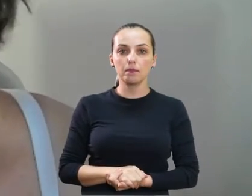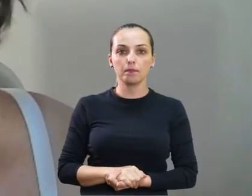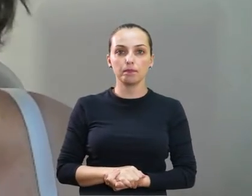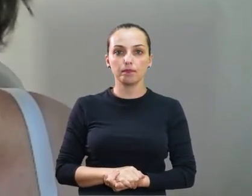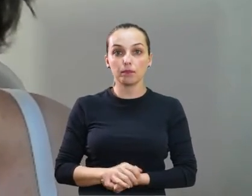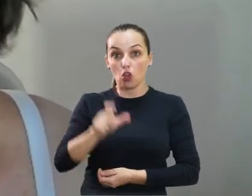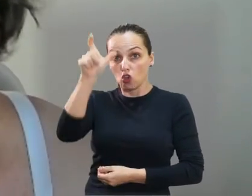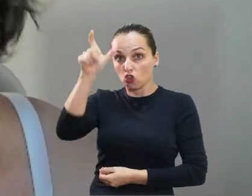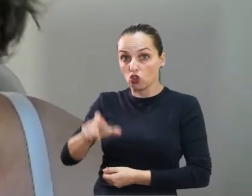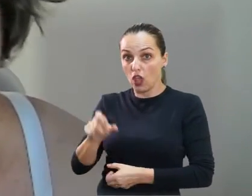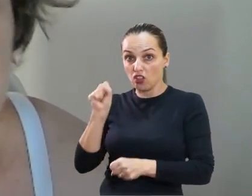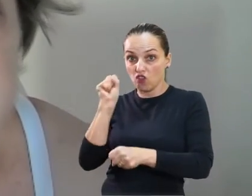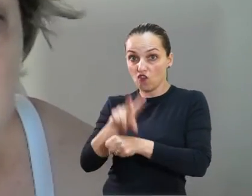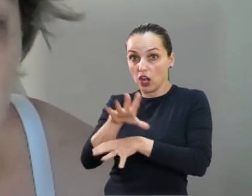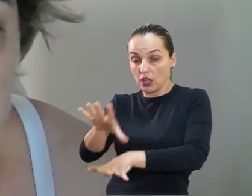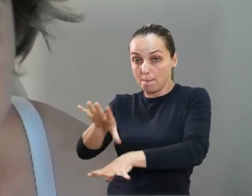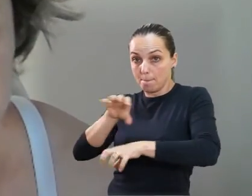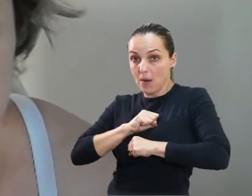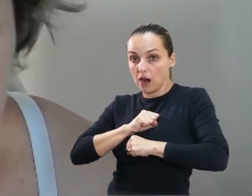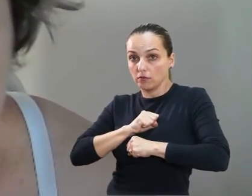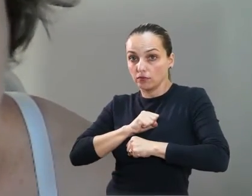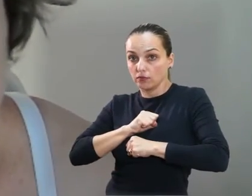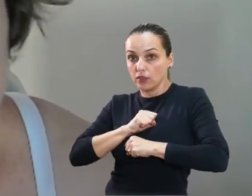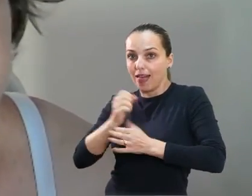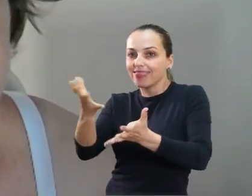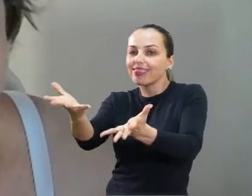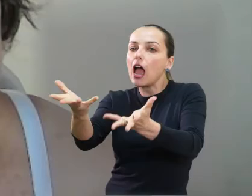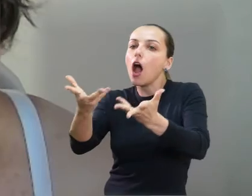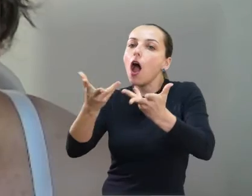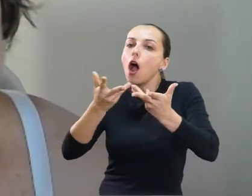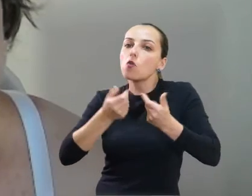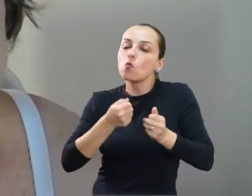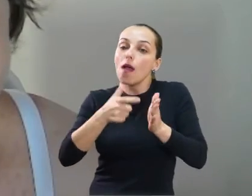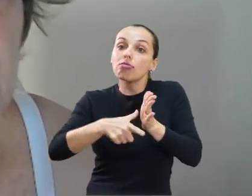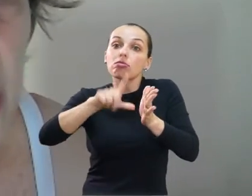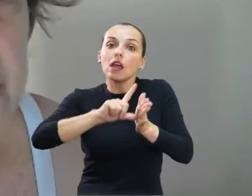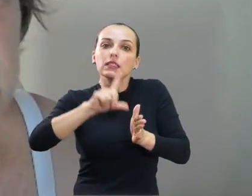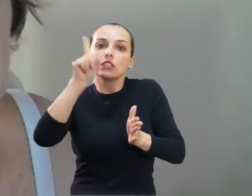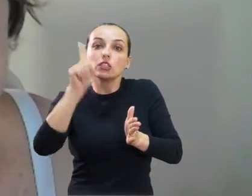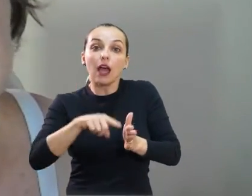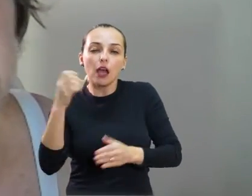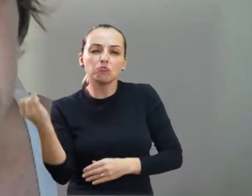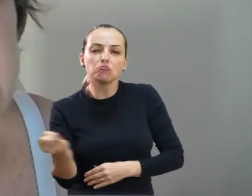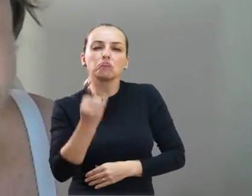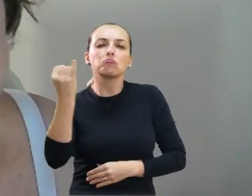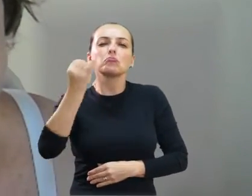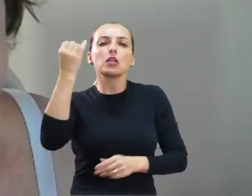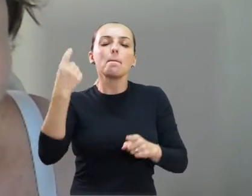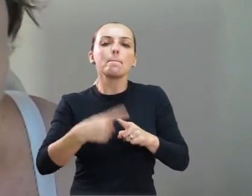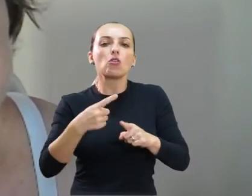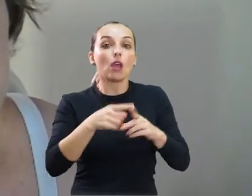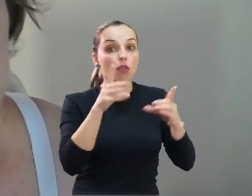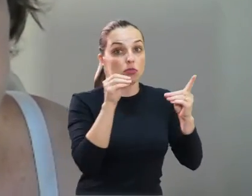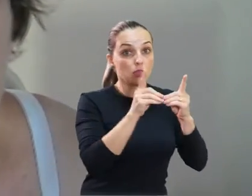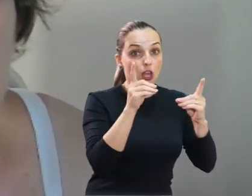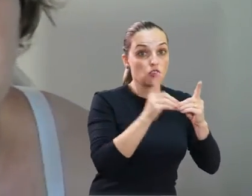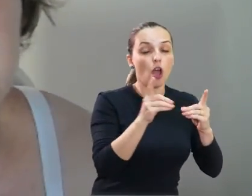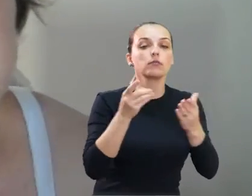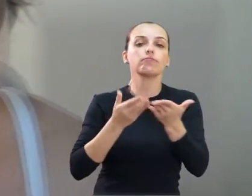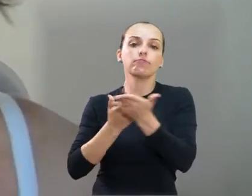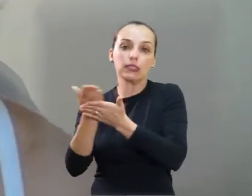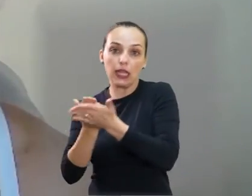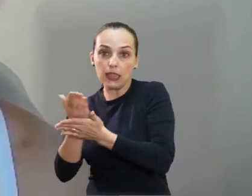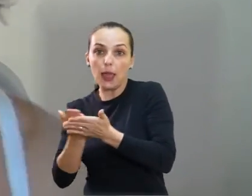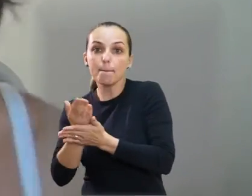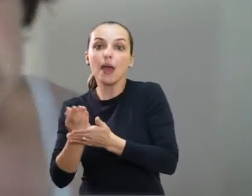precoce, ela é fundamental, né? Para que a gente faça, então, esse diagnóstico, trate e dê a supressão viral. Por